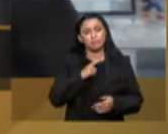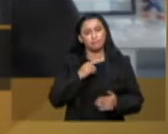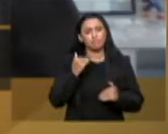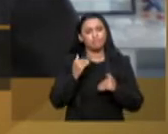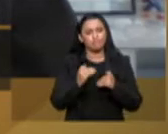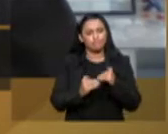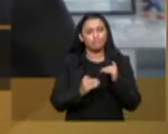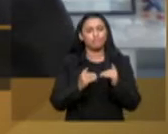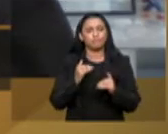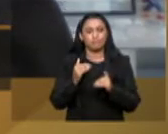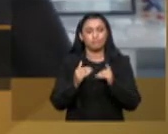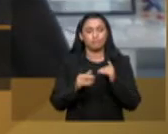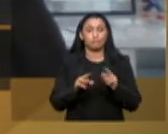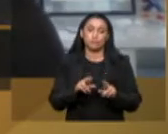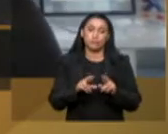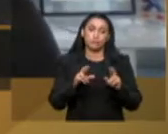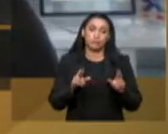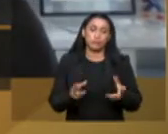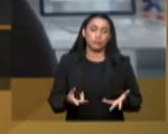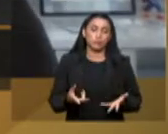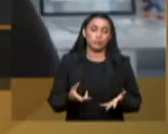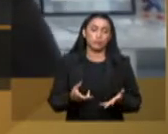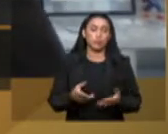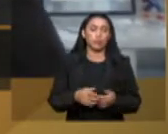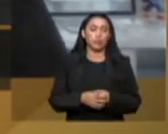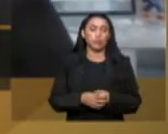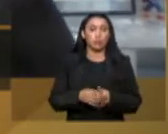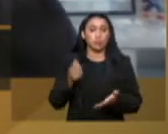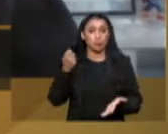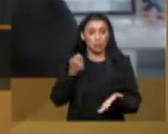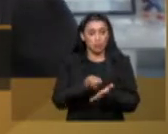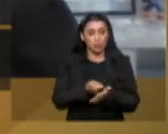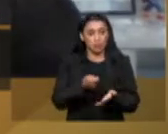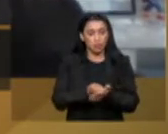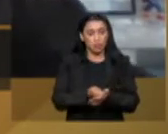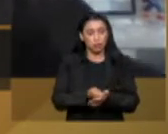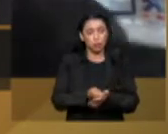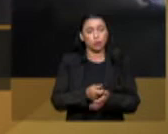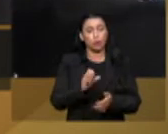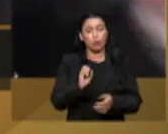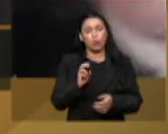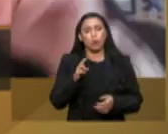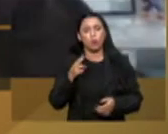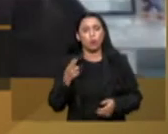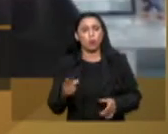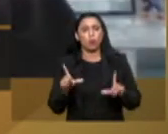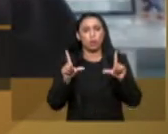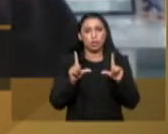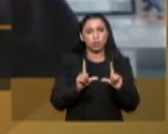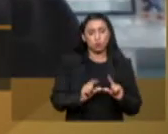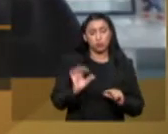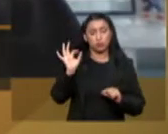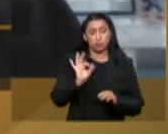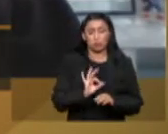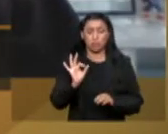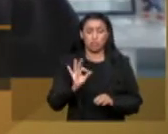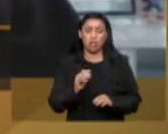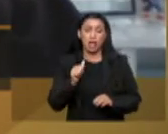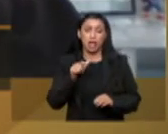paulatinamente, sendo contornado, seja por regimes especiais de apuração e pagamento, seja por meio de coeficientes de redução de alíquota.